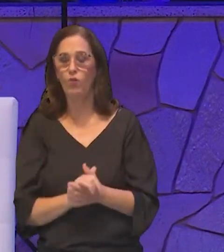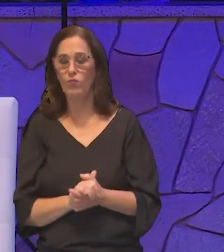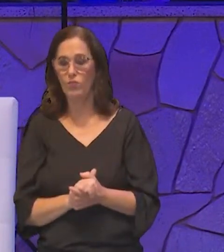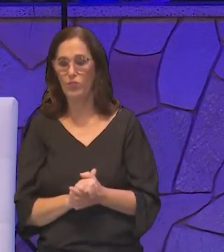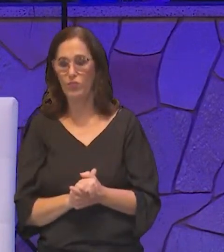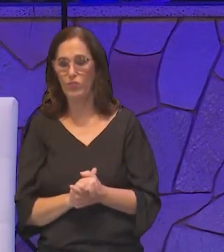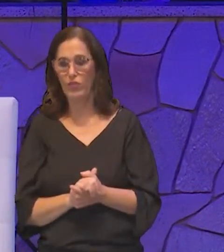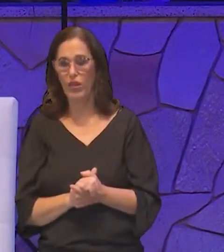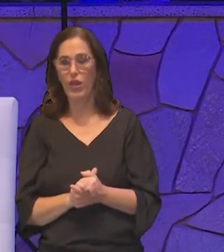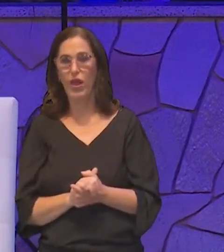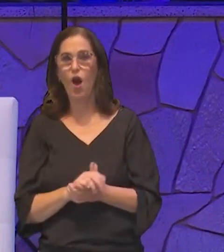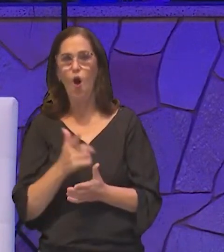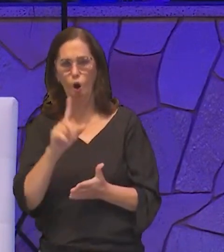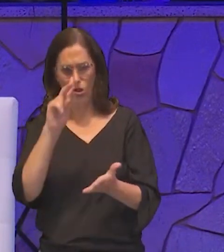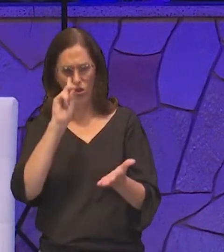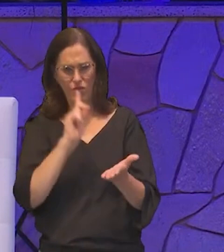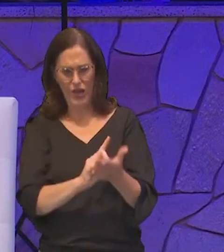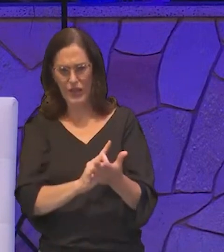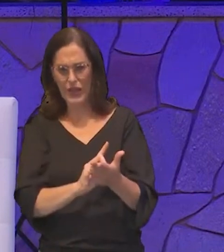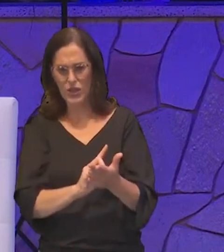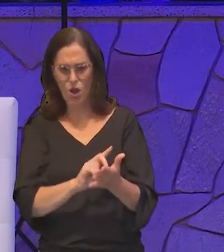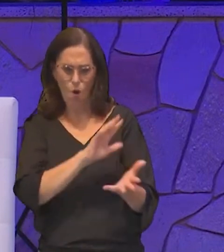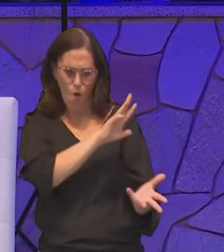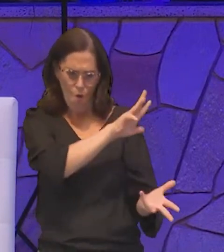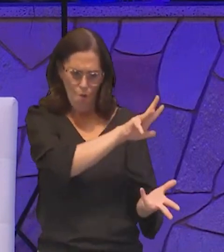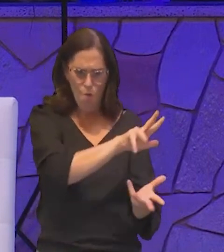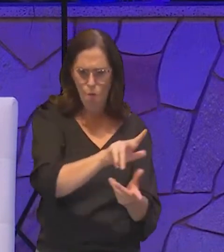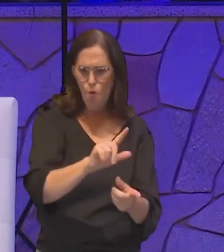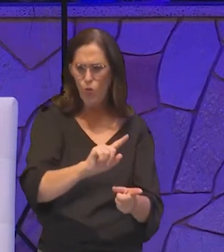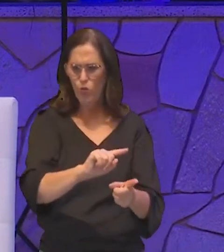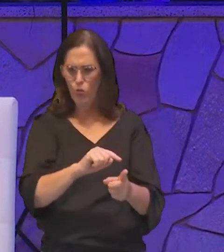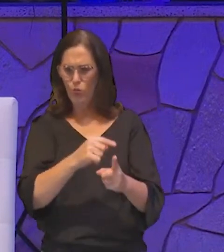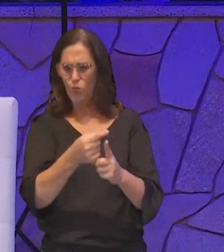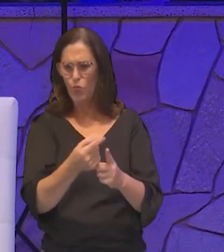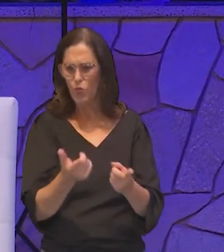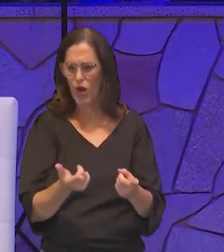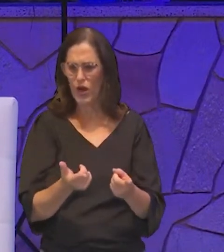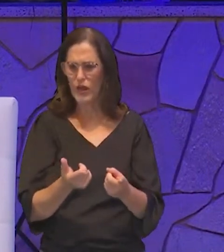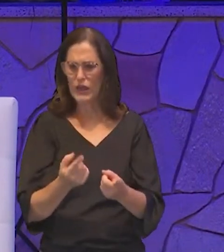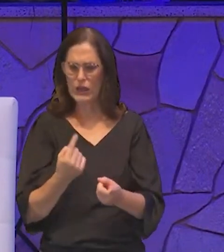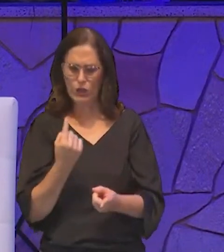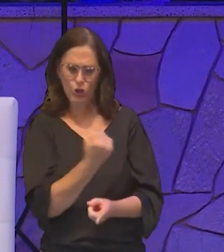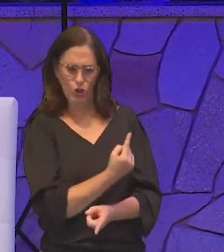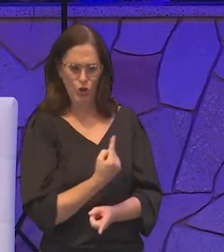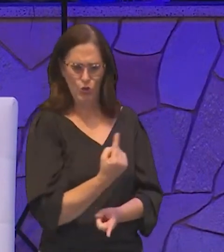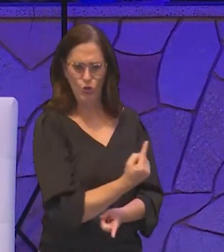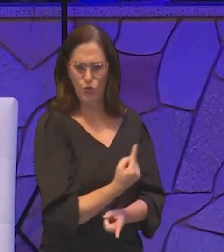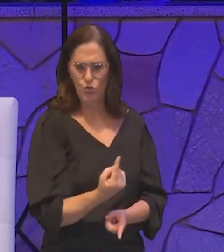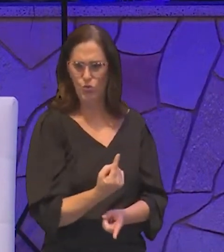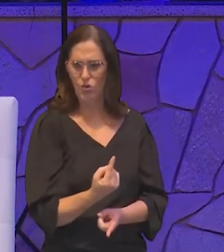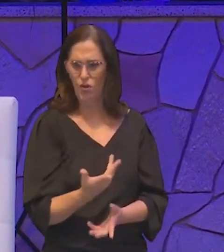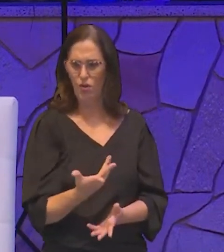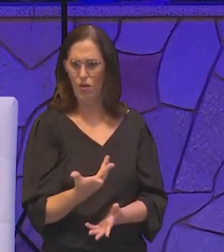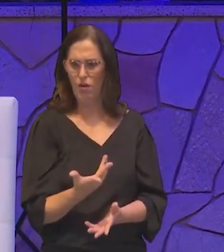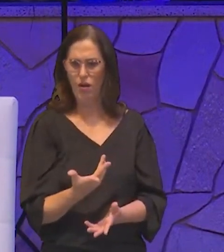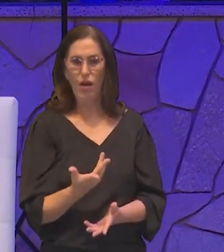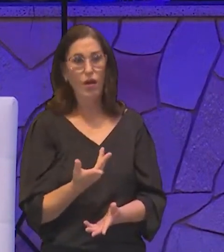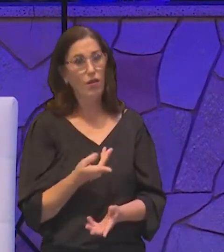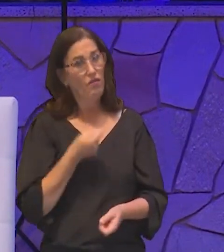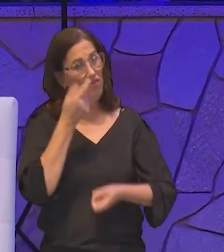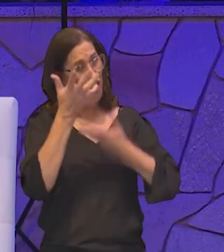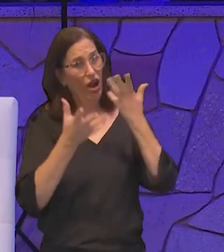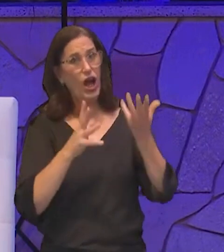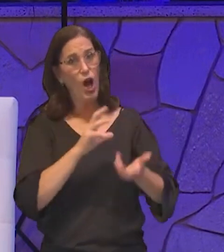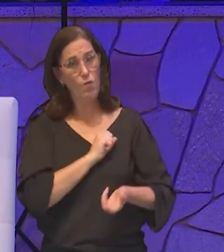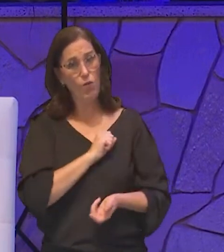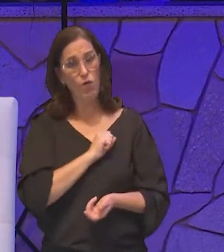Outra coisa que é verdade é que, por mais que o mundo seja muito individual, se fala muito sobre amor.